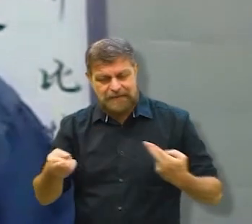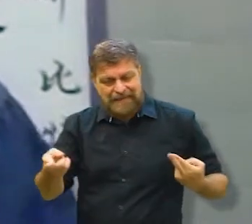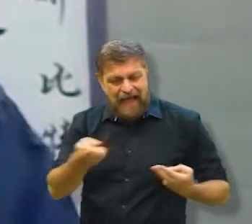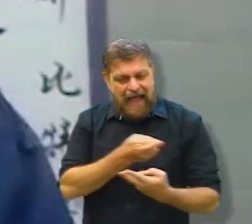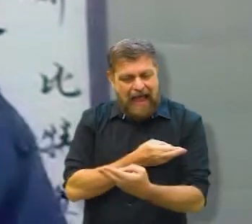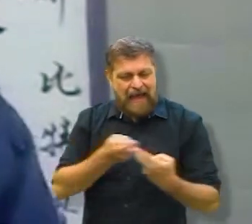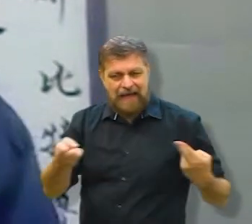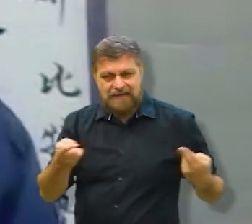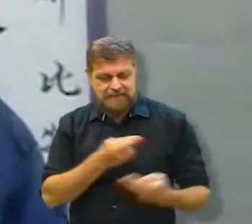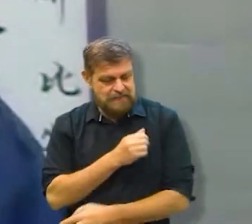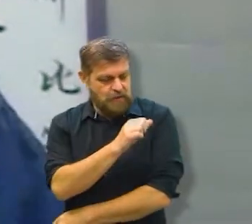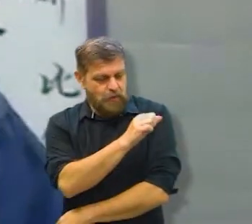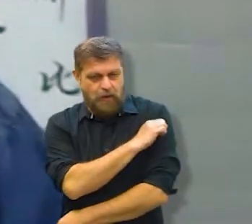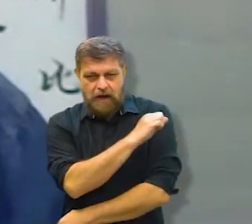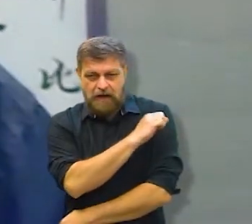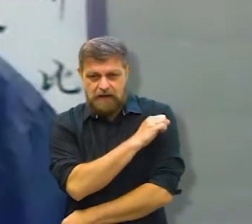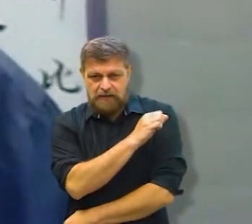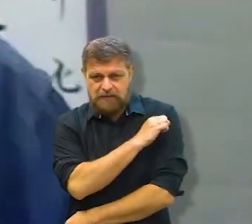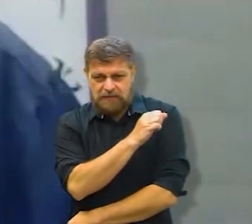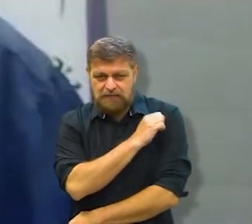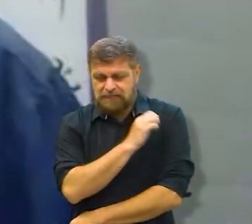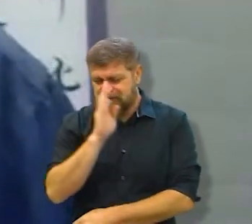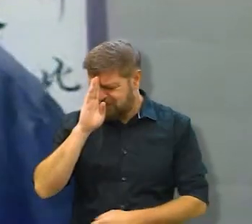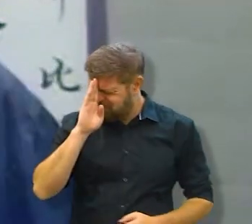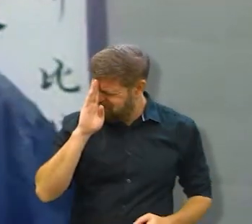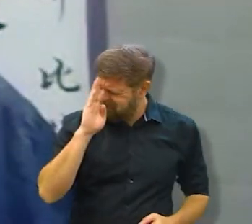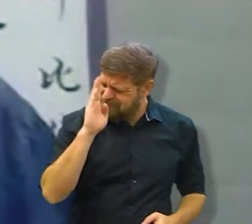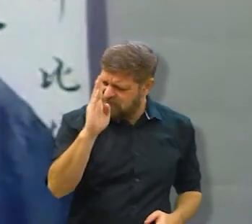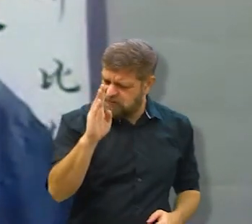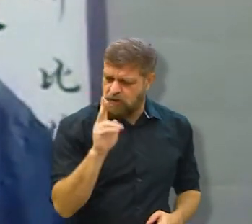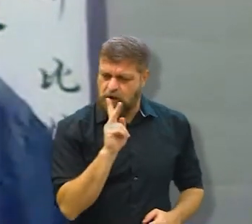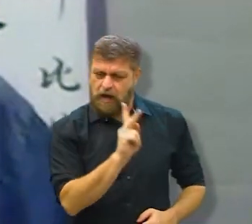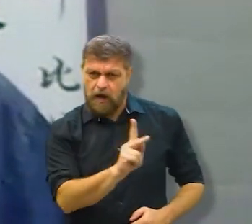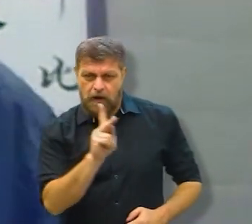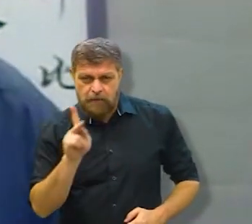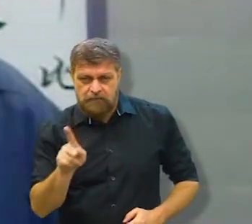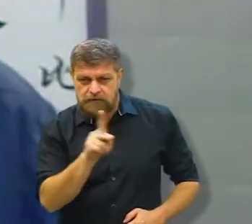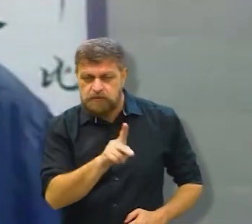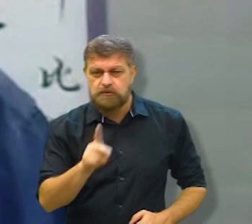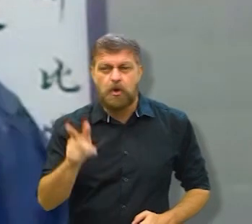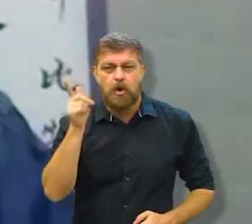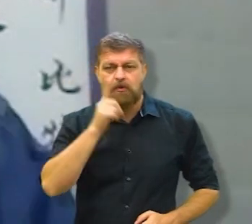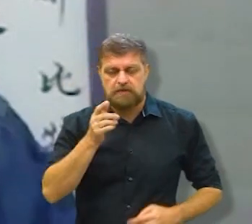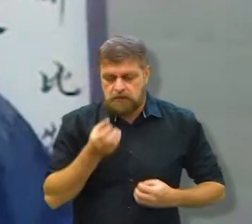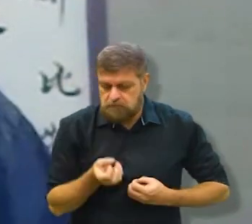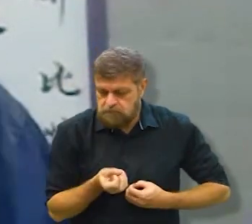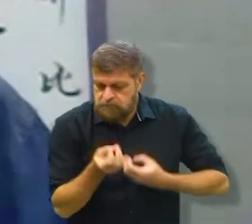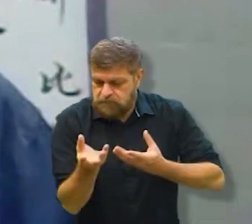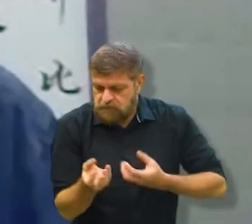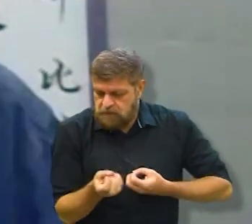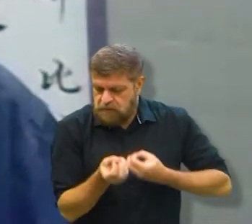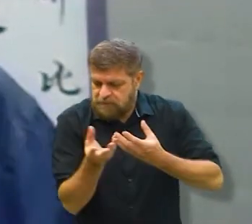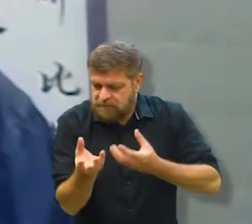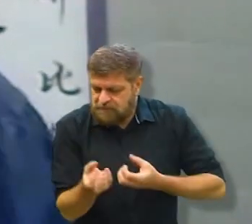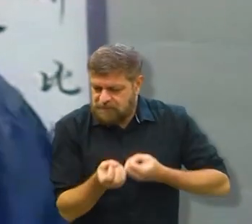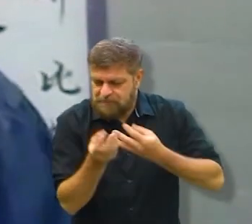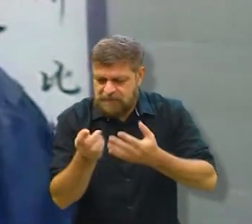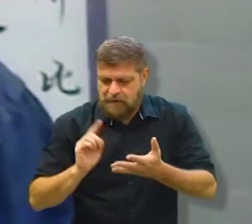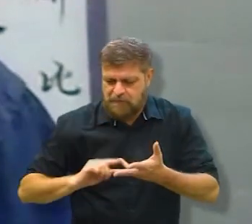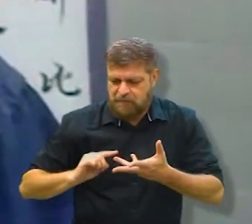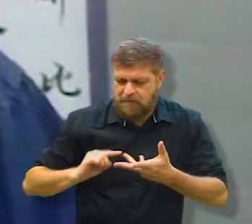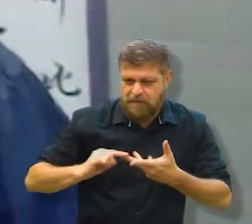nessa relação com os estudantes, é um papel primordial. É ele que consegue realmente transmitir